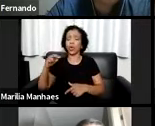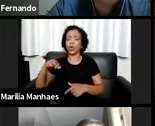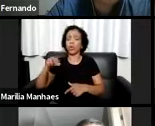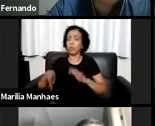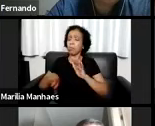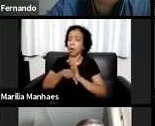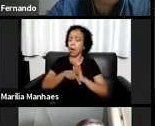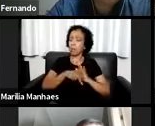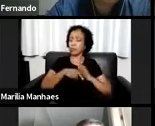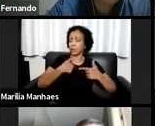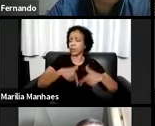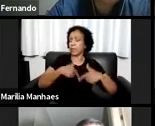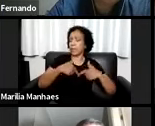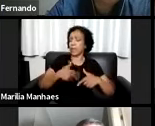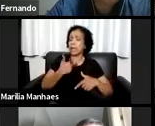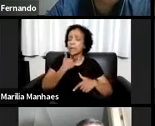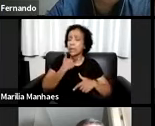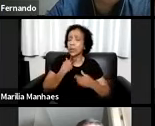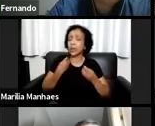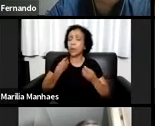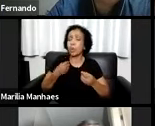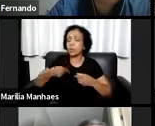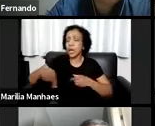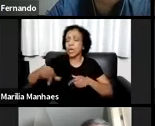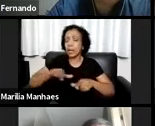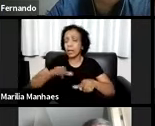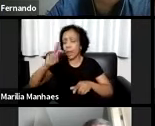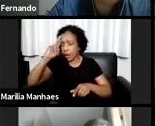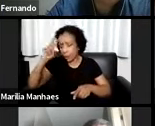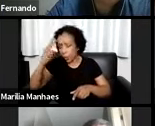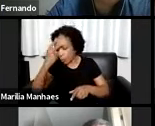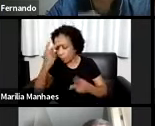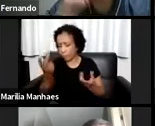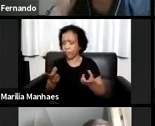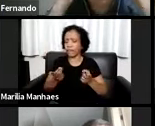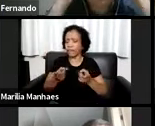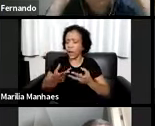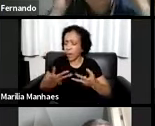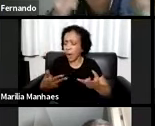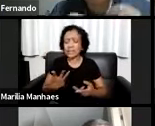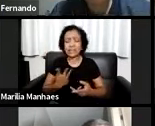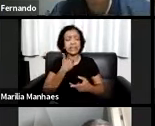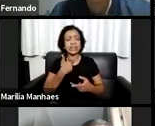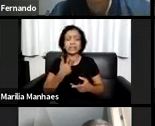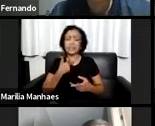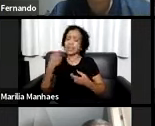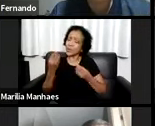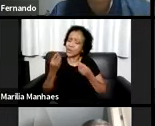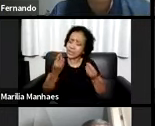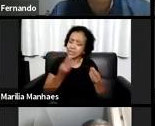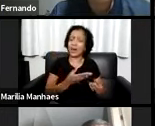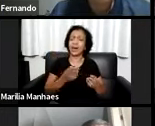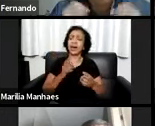as ajudas humanas, ó Pai querido, que o Senhor as fortaleça, que o Senhor as supra, que o Senhor